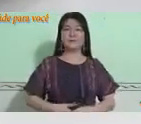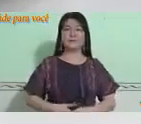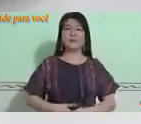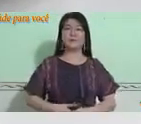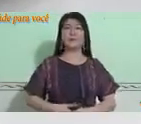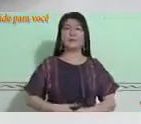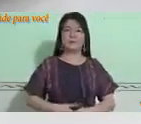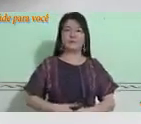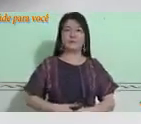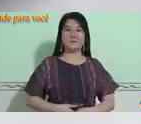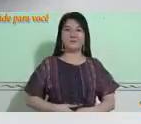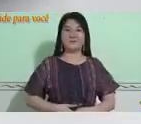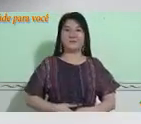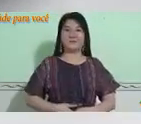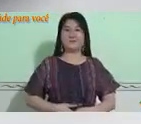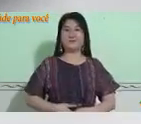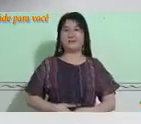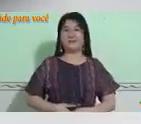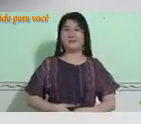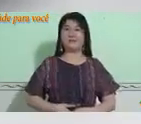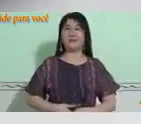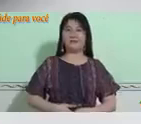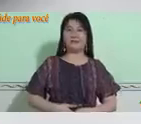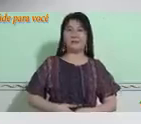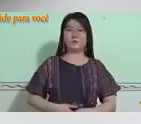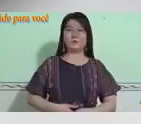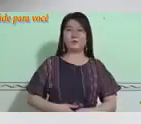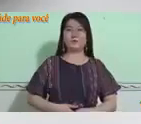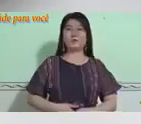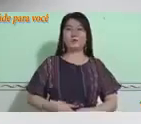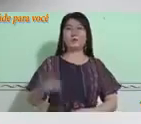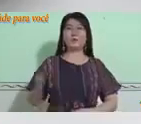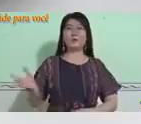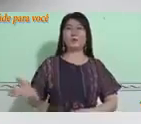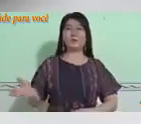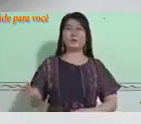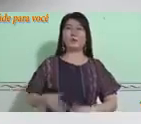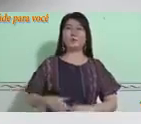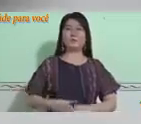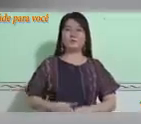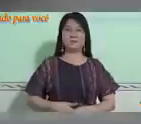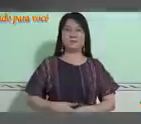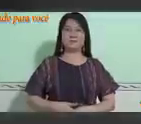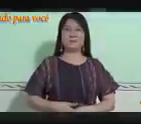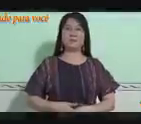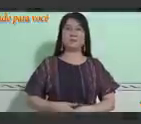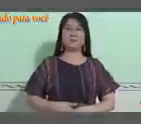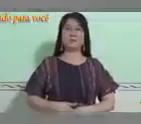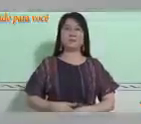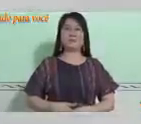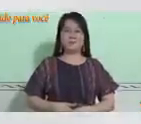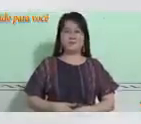Assim, a infecção por esse parasita torna-se mais frequente, podendo ser recebida por sintomas